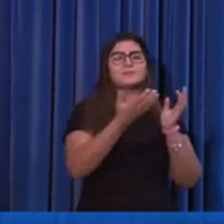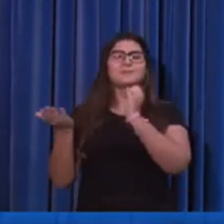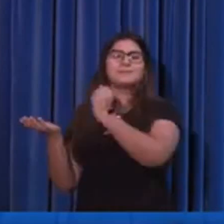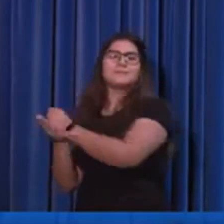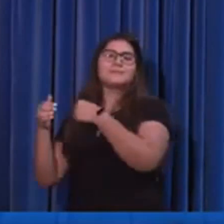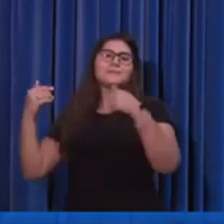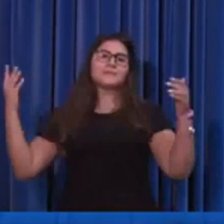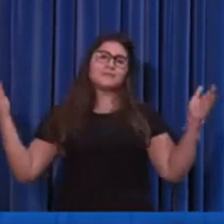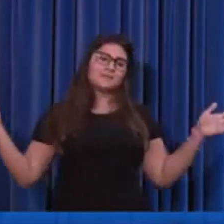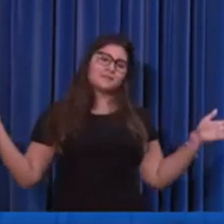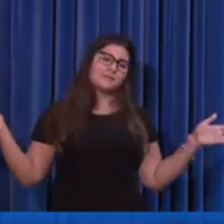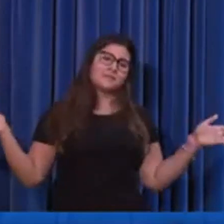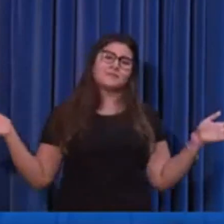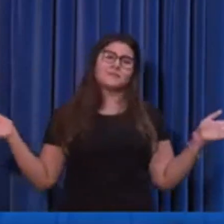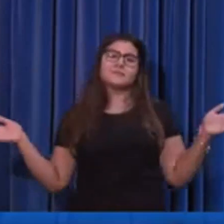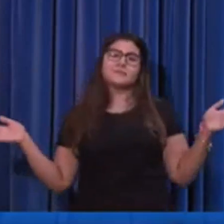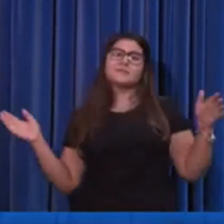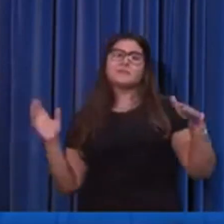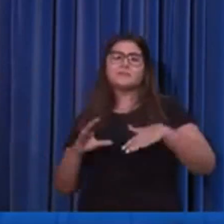pecado.